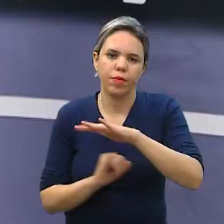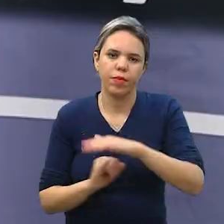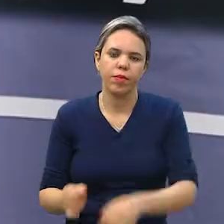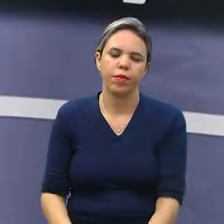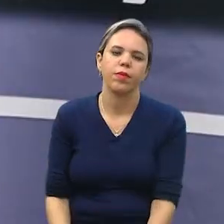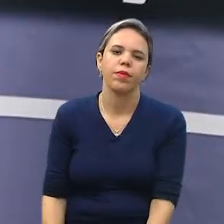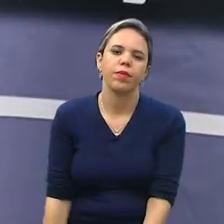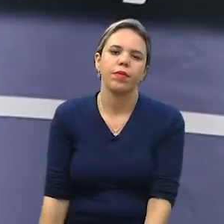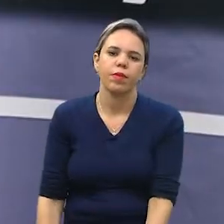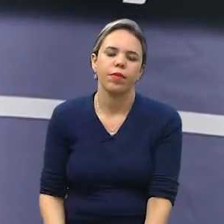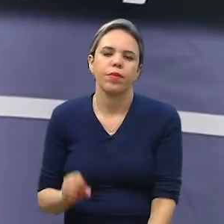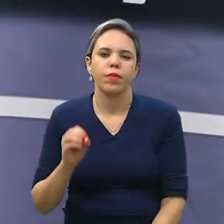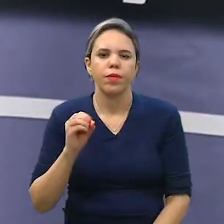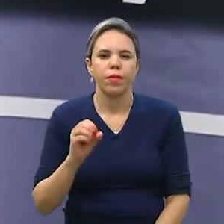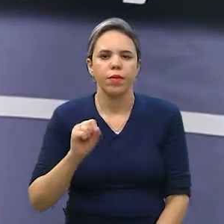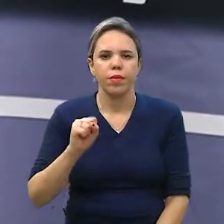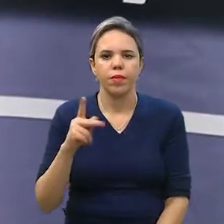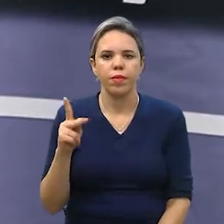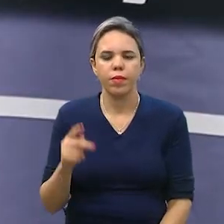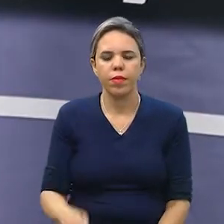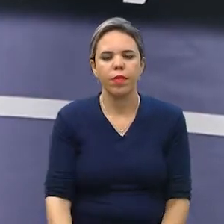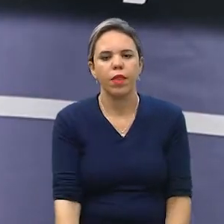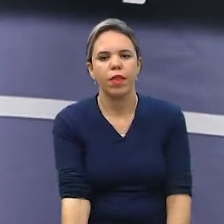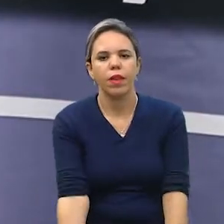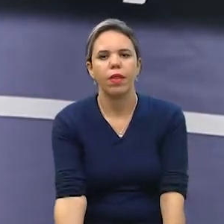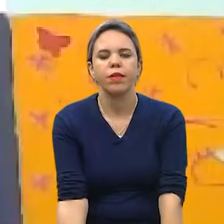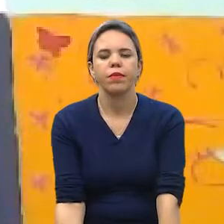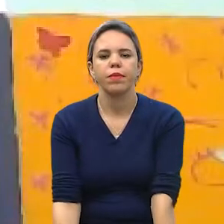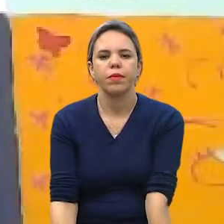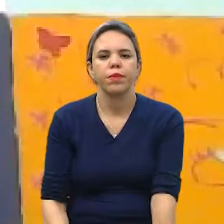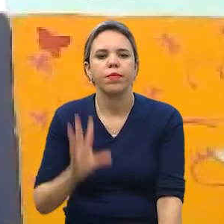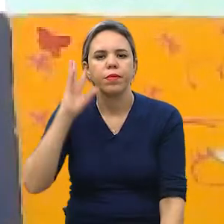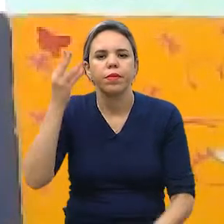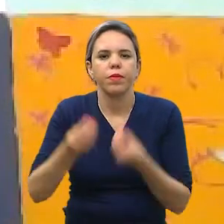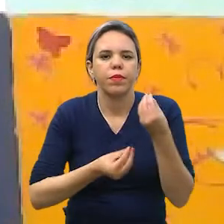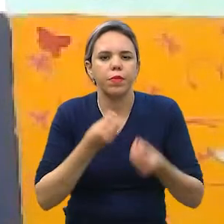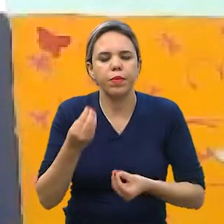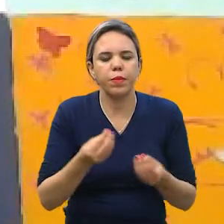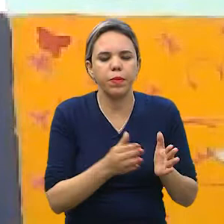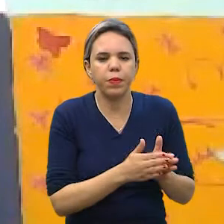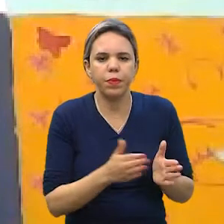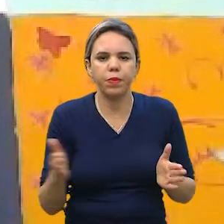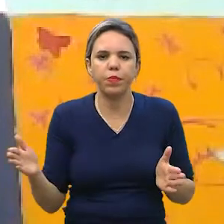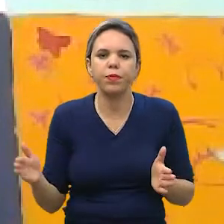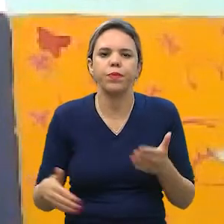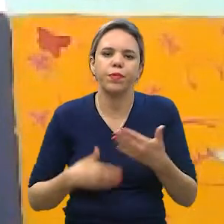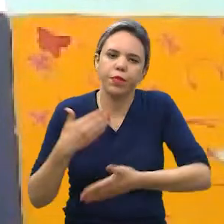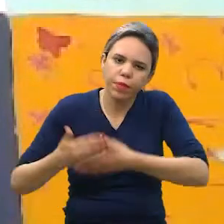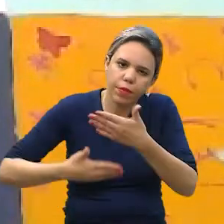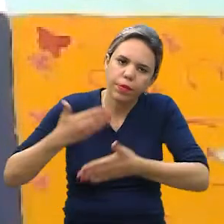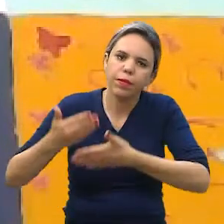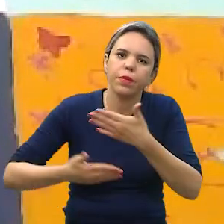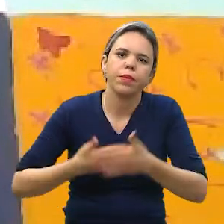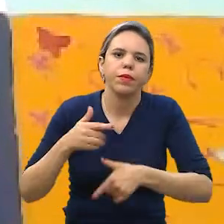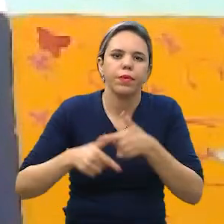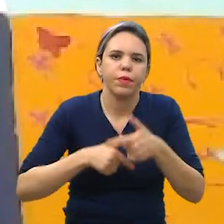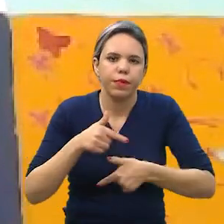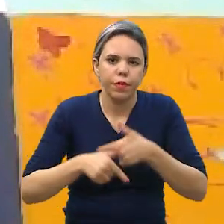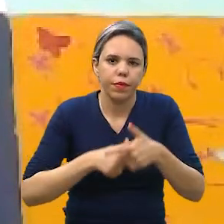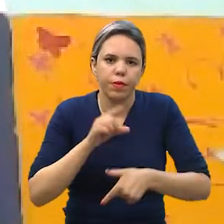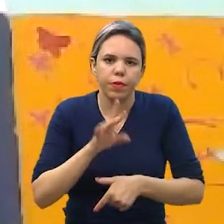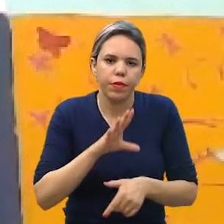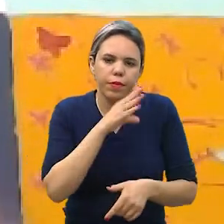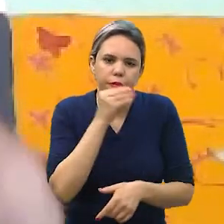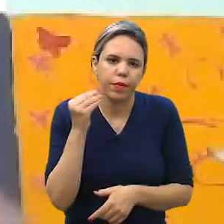hoje a gente denomina como OSC. Só que nós entendemos assim, ao longo desse processo, que trabalhar só